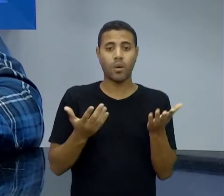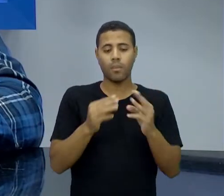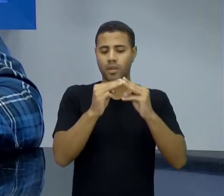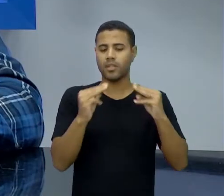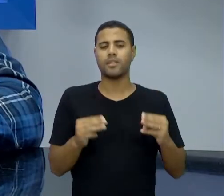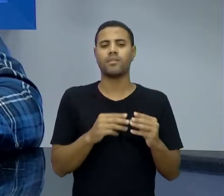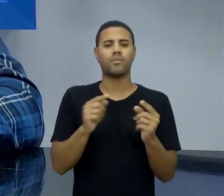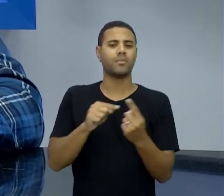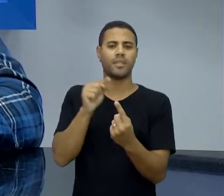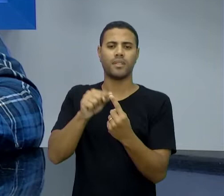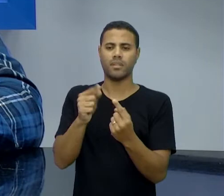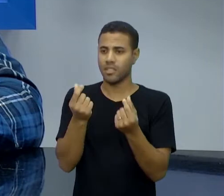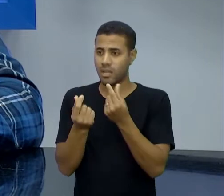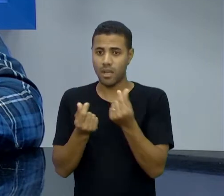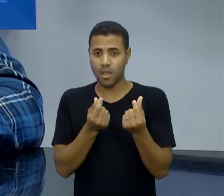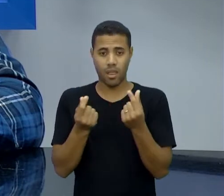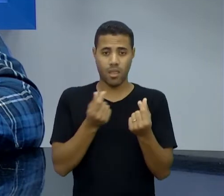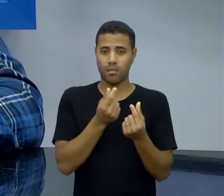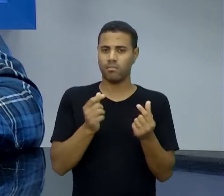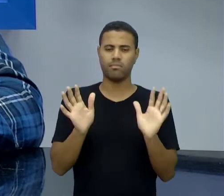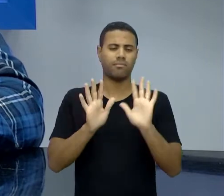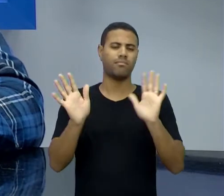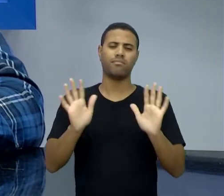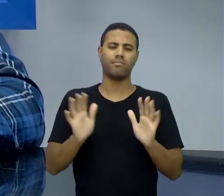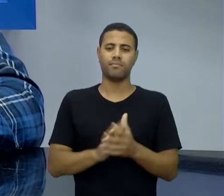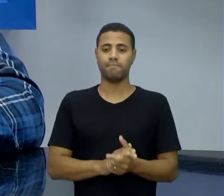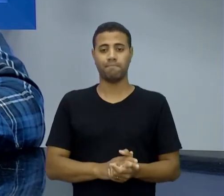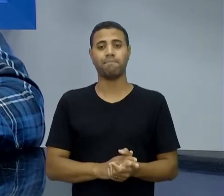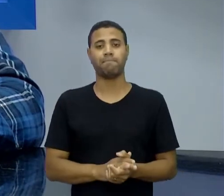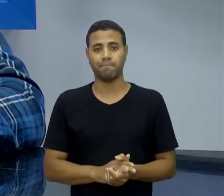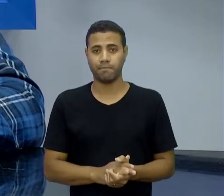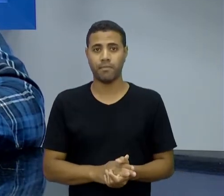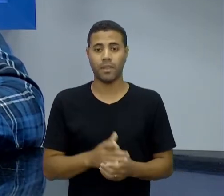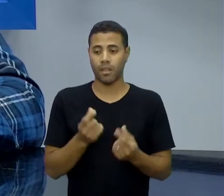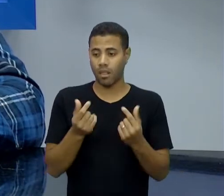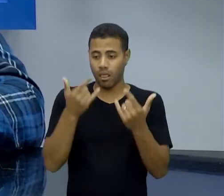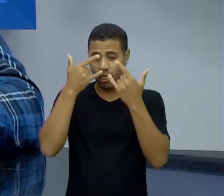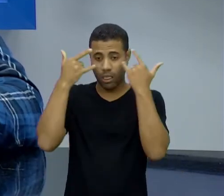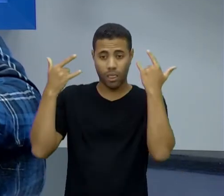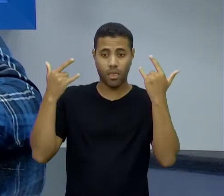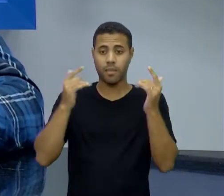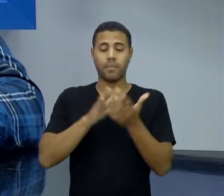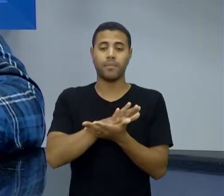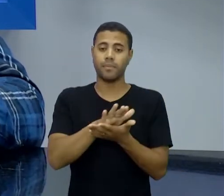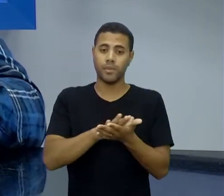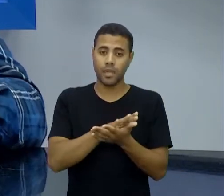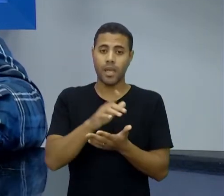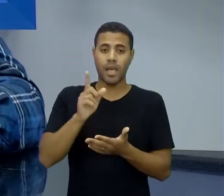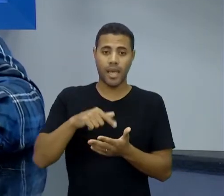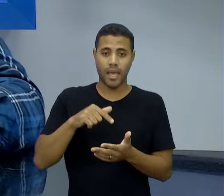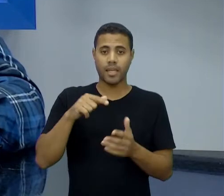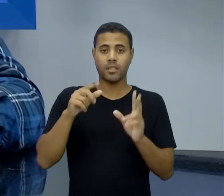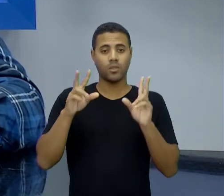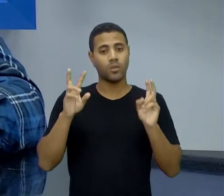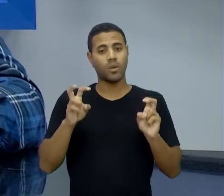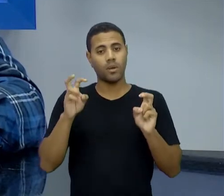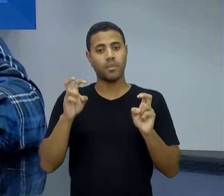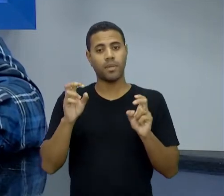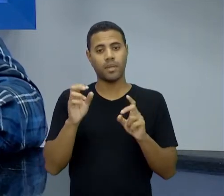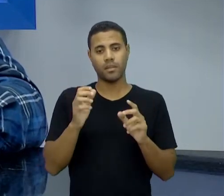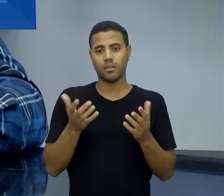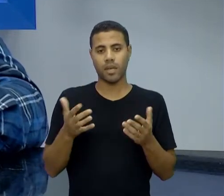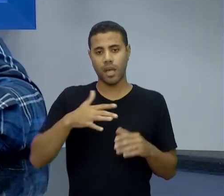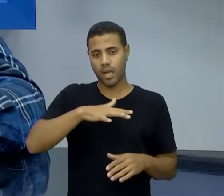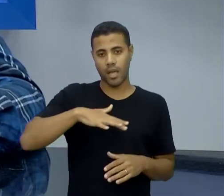objetivo de gerar dinheiro, tá? Não é um objetivo de ganhar lucro, porém, ele está sim relacionado à